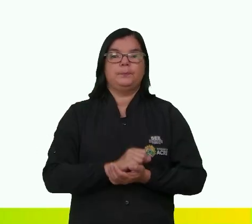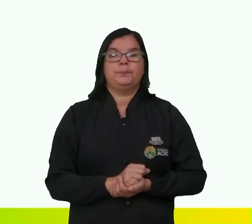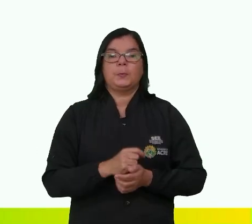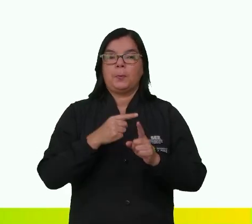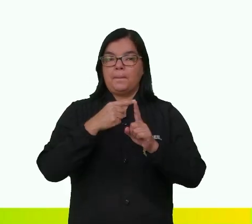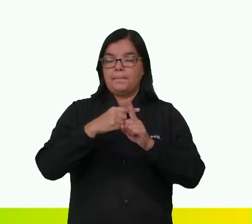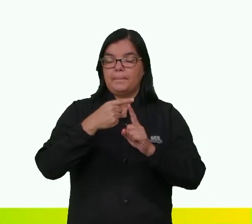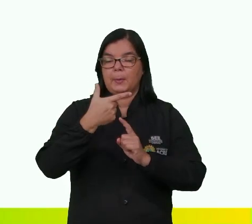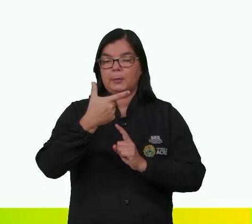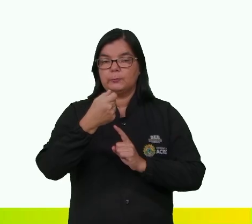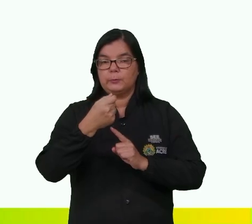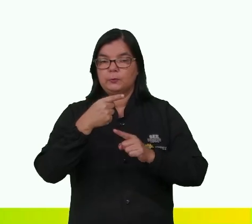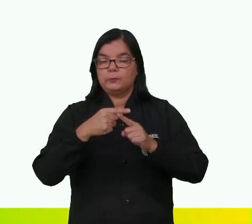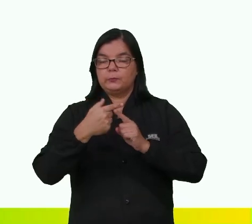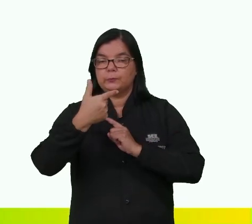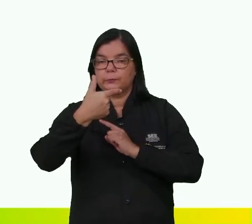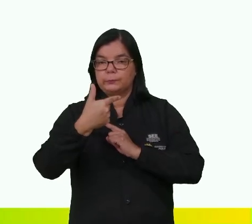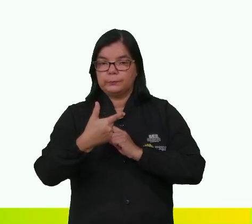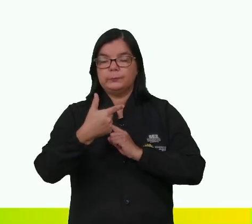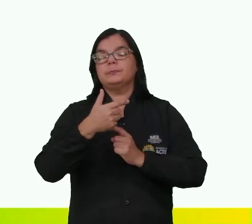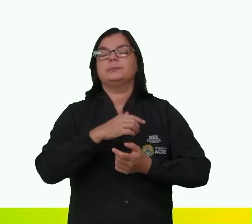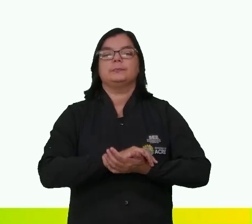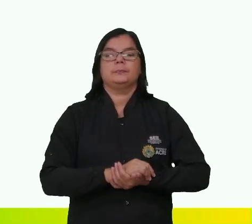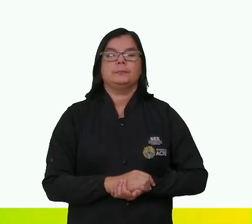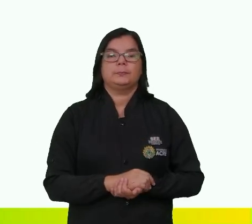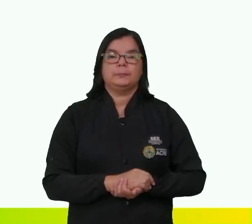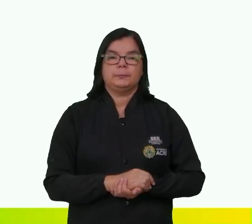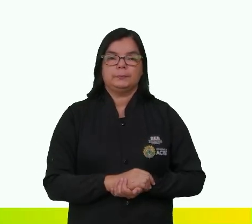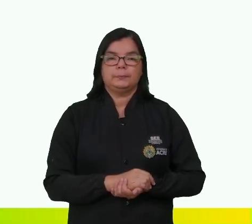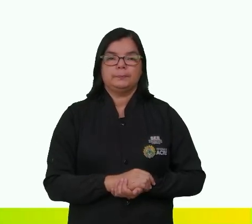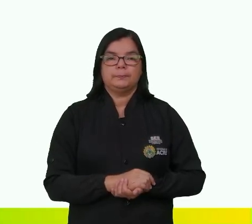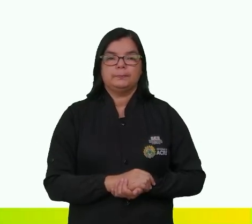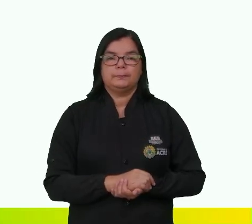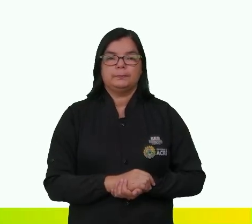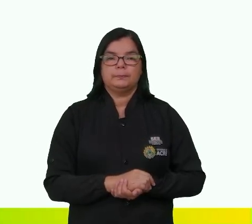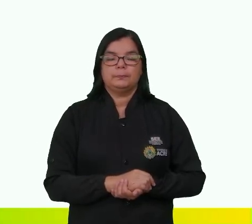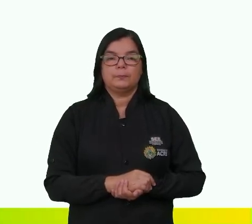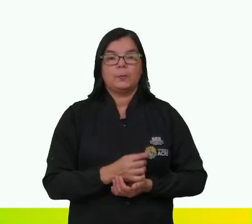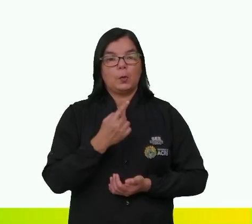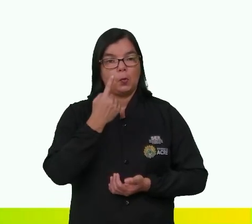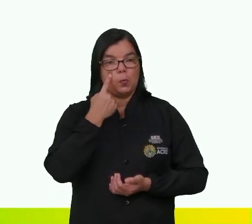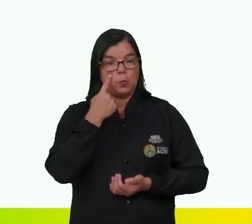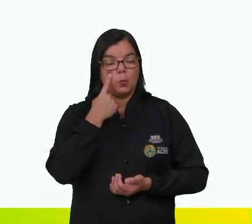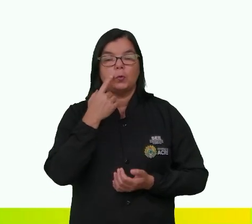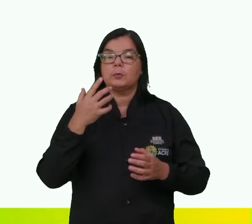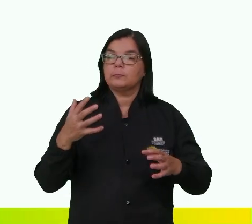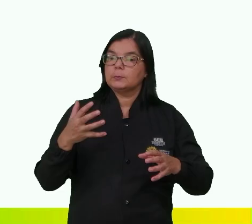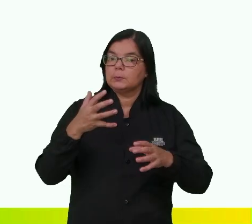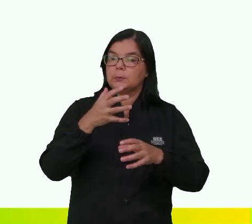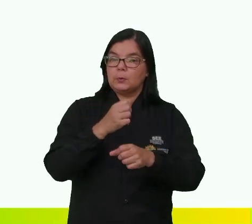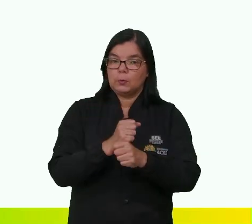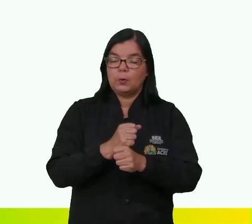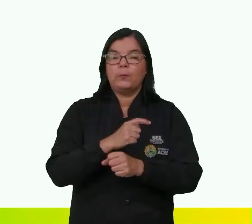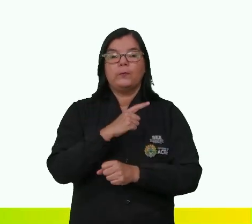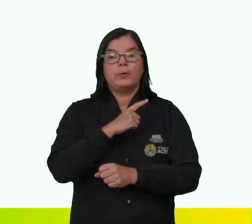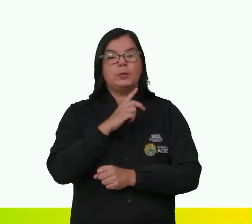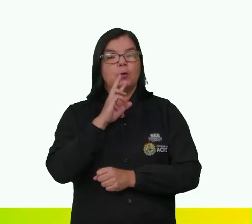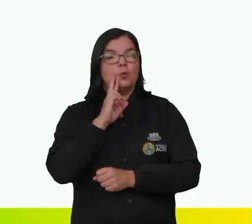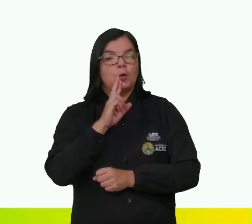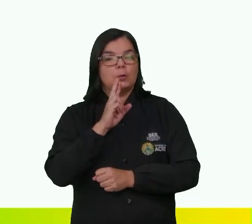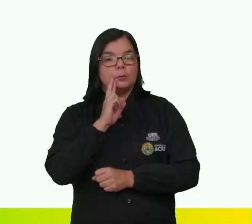quadrado, mais 20 vezes 2. Quando você fizer essas contas, você vai